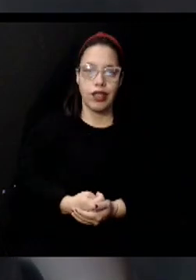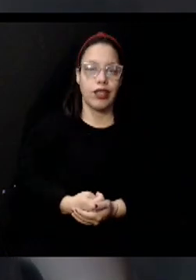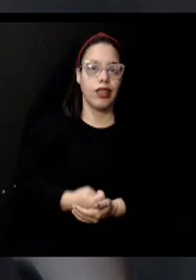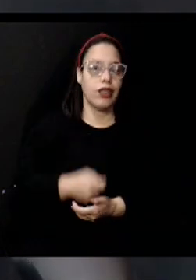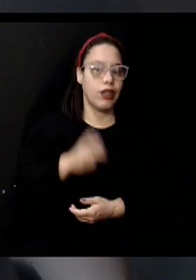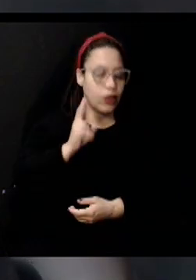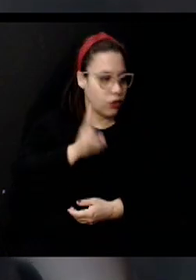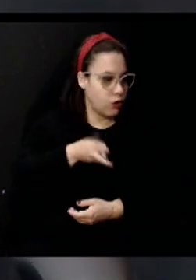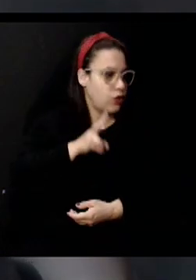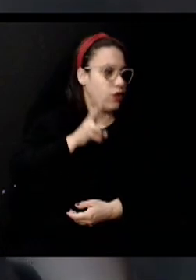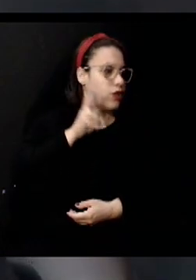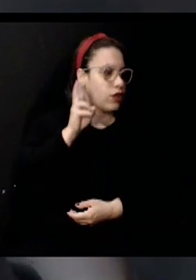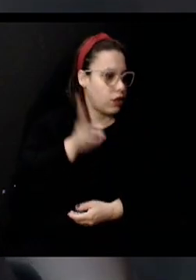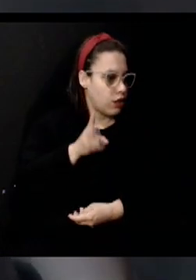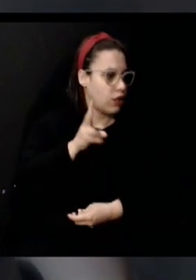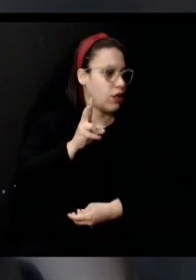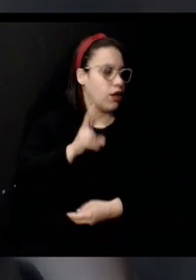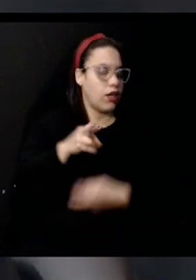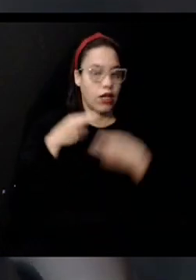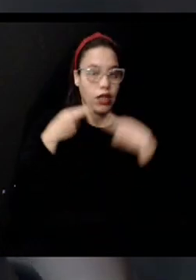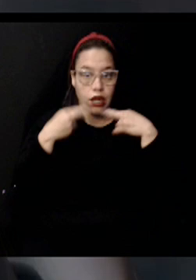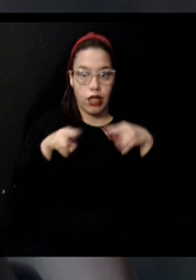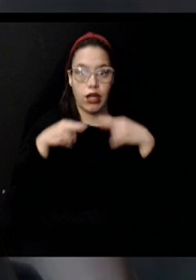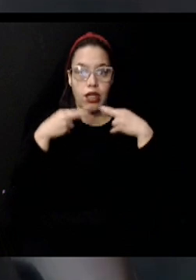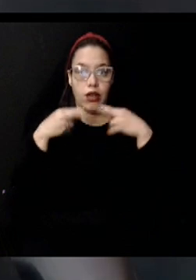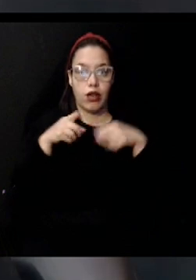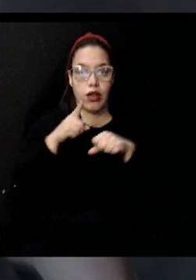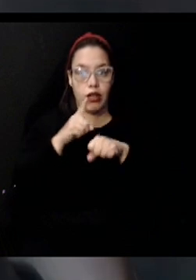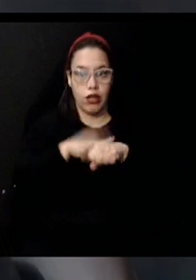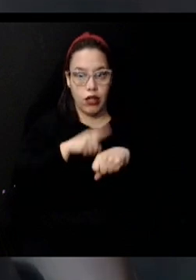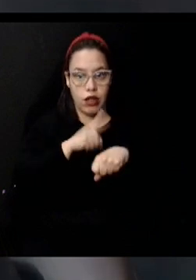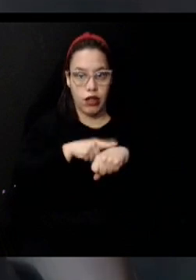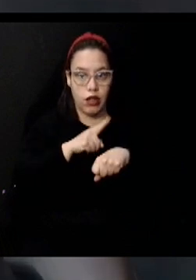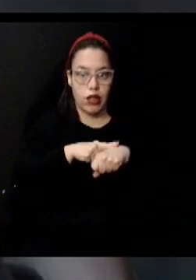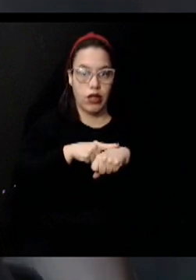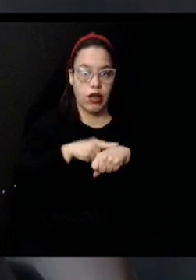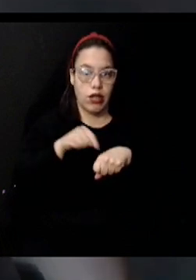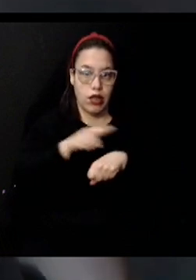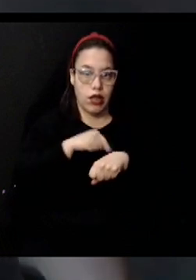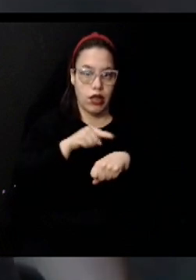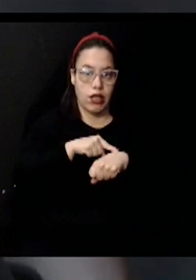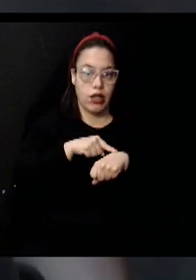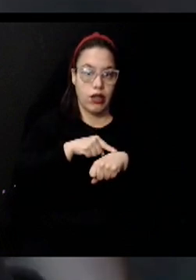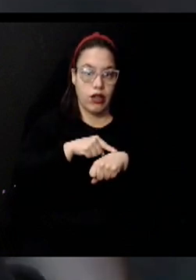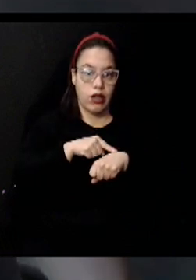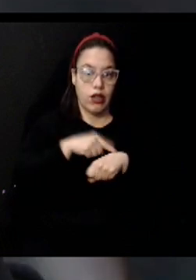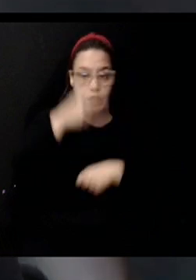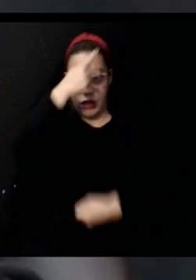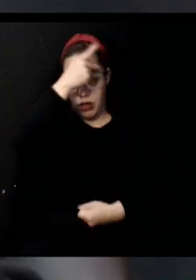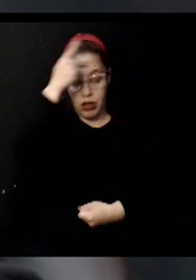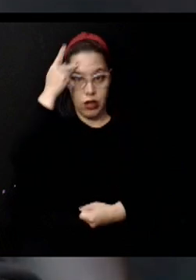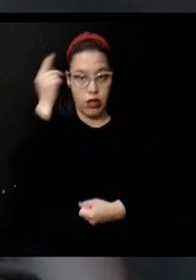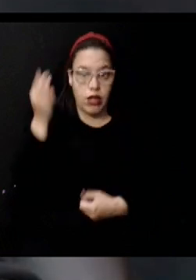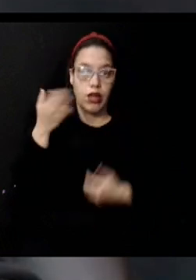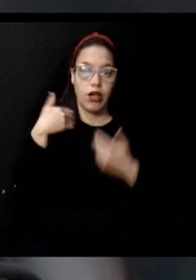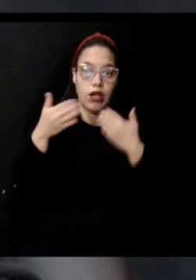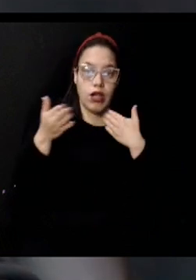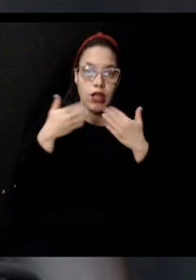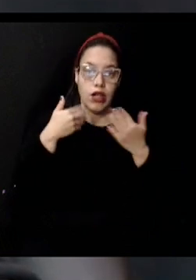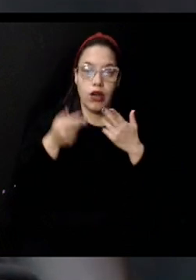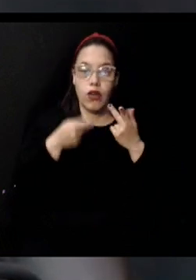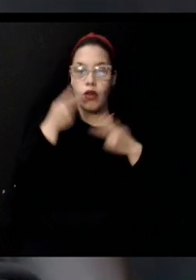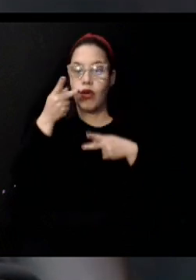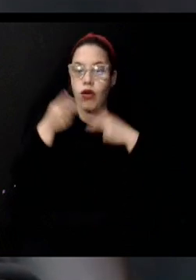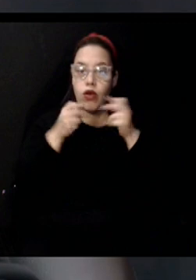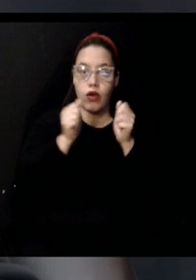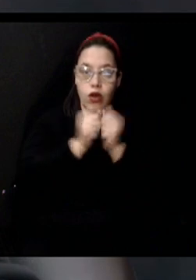né. puxar, reclamando ali do tempo, reclamando das horas, reclamando, para ver se a pessoa fala alguma coisa com ela e a pessoa